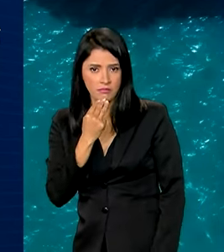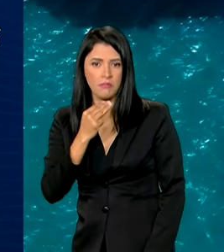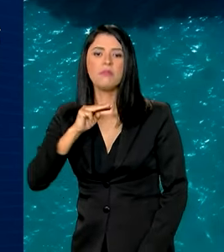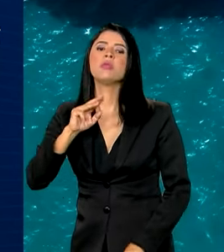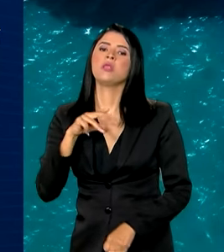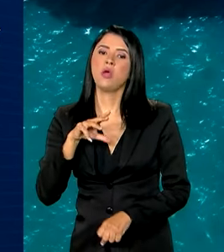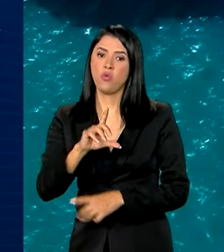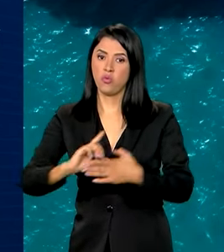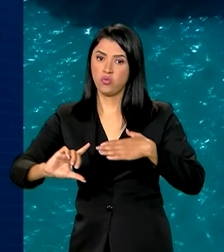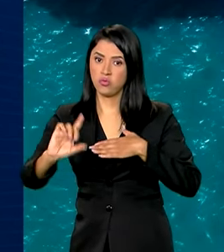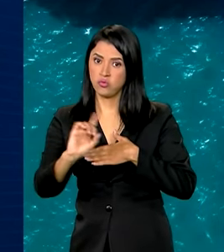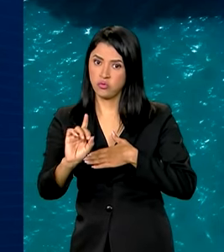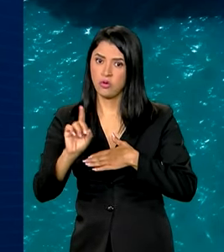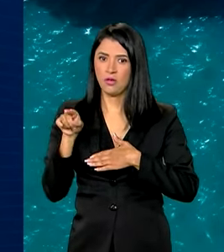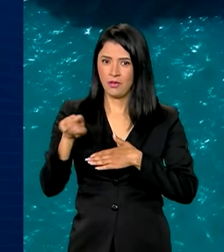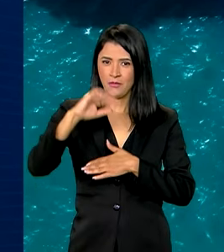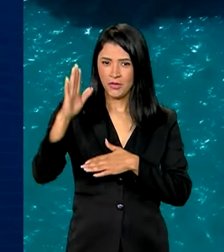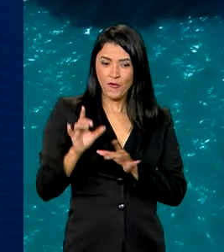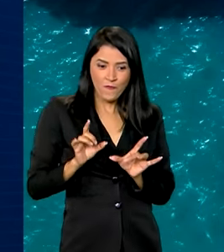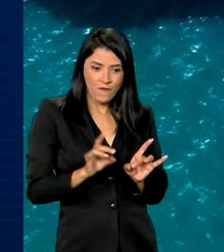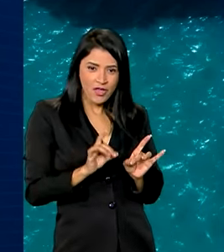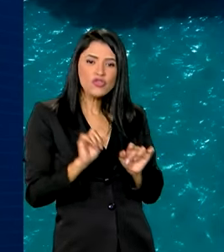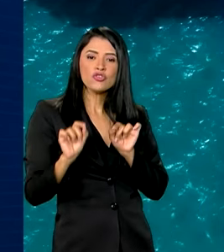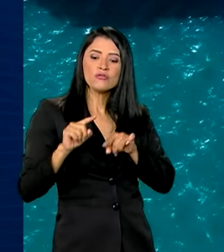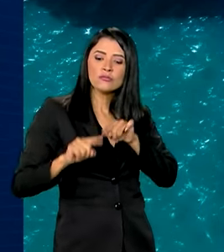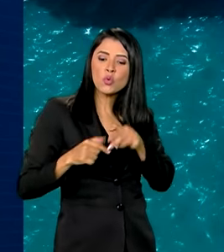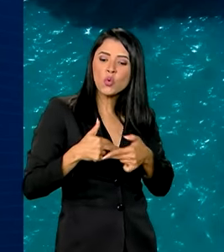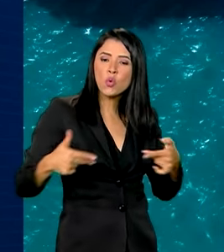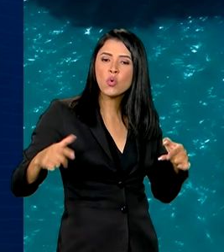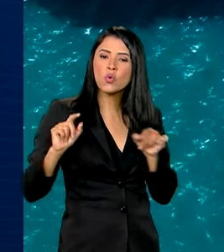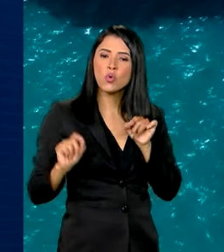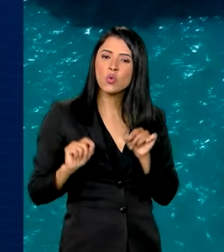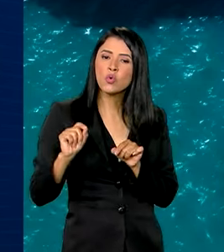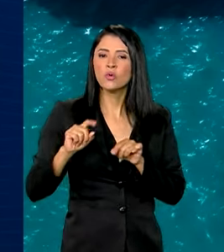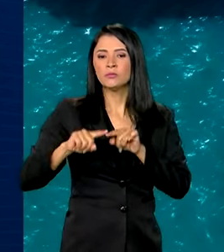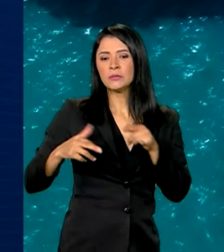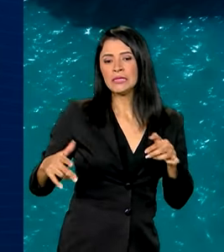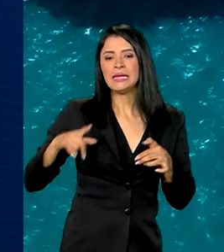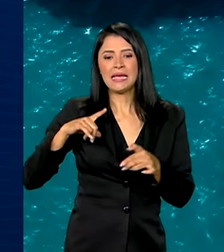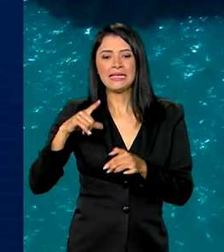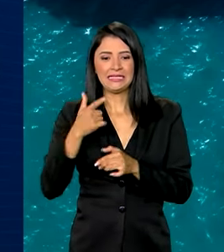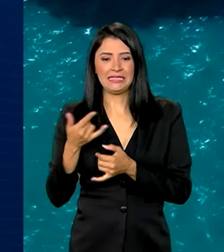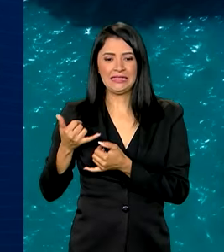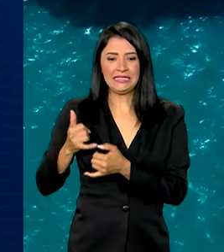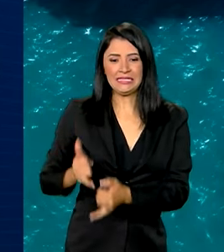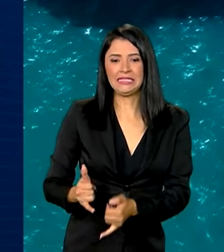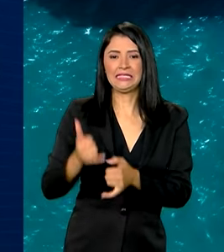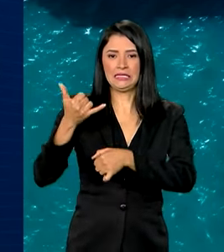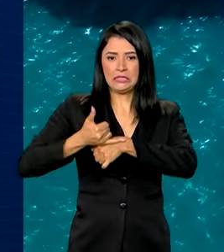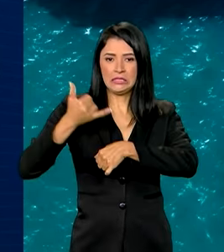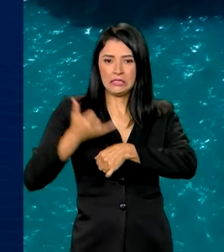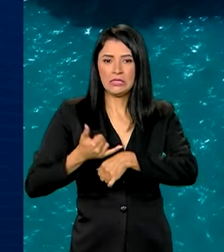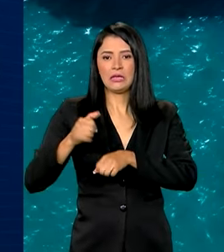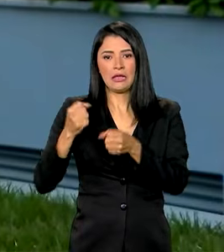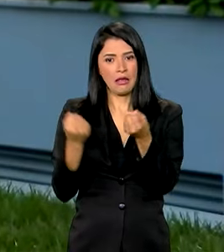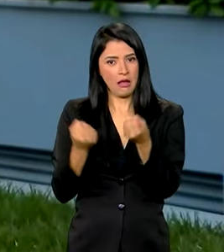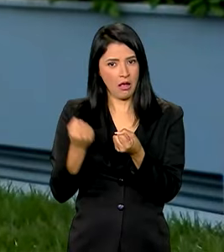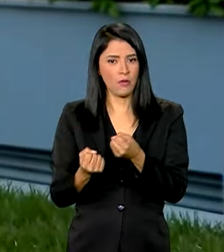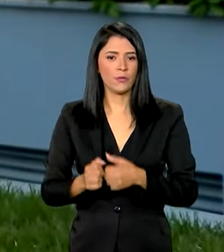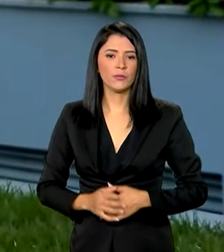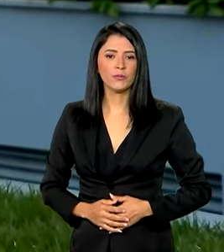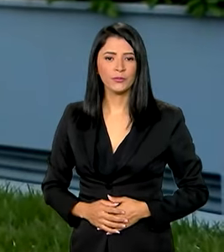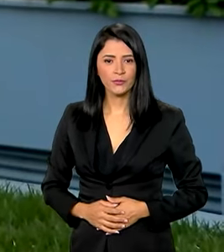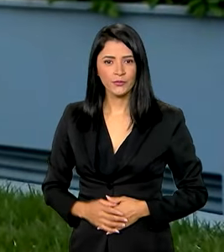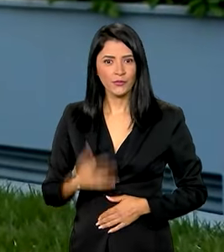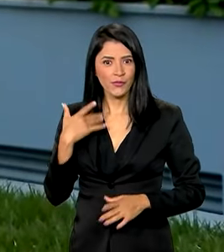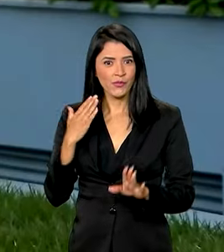US$ 278 milhões. O Brasil vende para a Bolívia principalmente produtos siderúrgicos e automóveis de passageiros. Durante